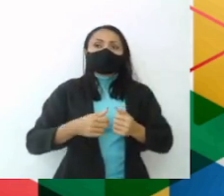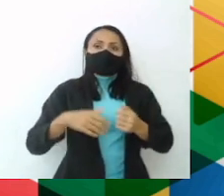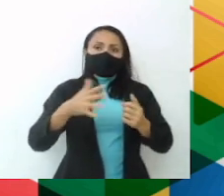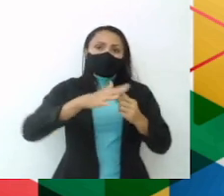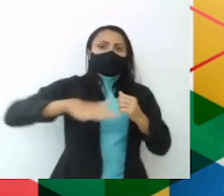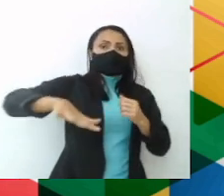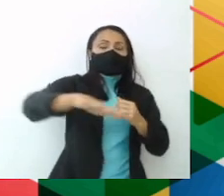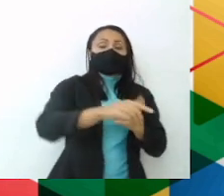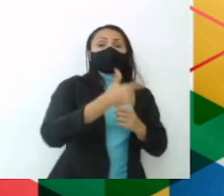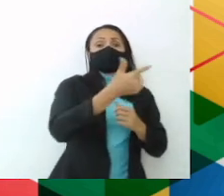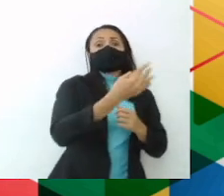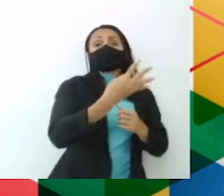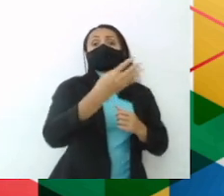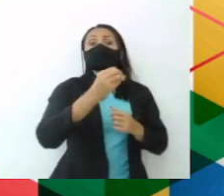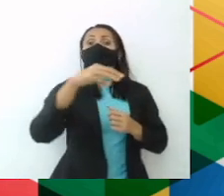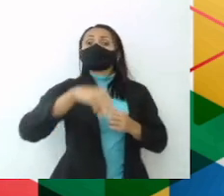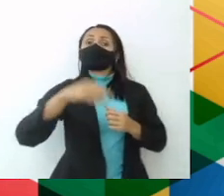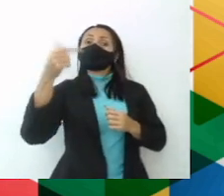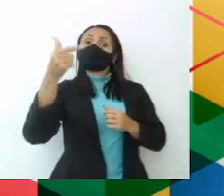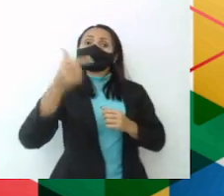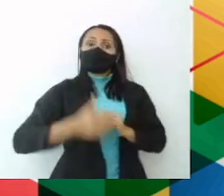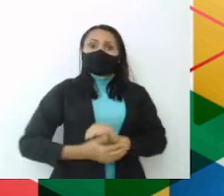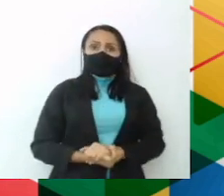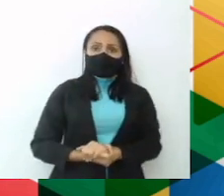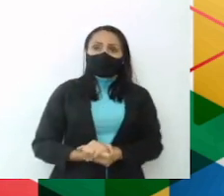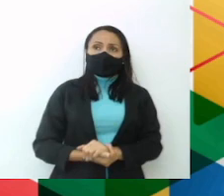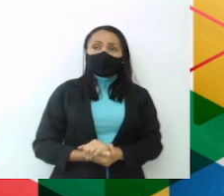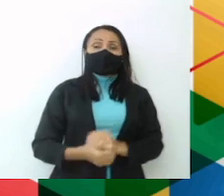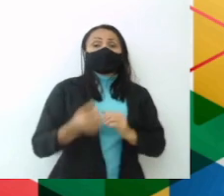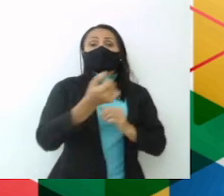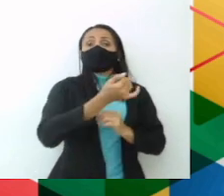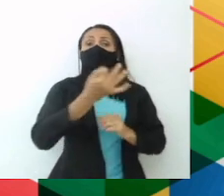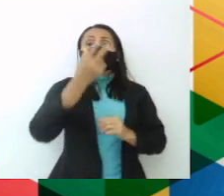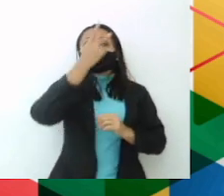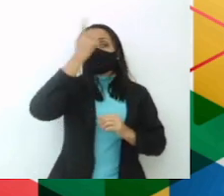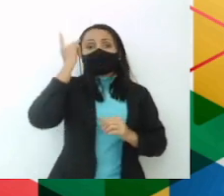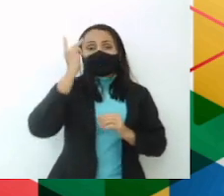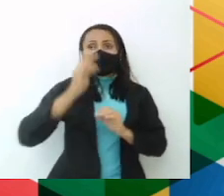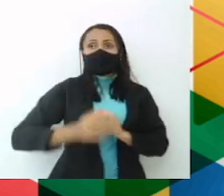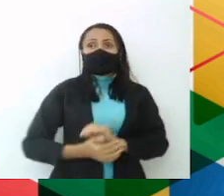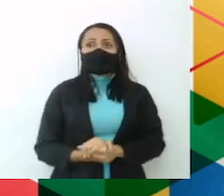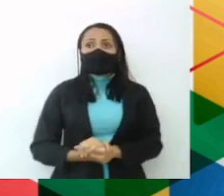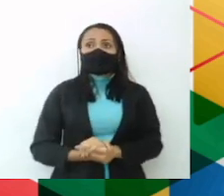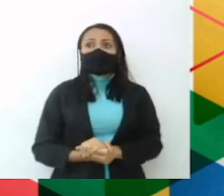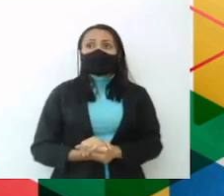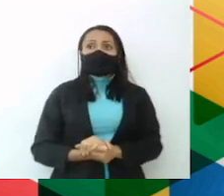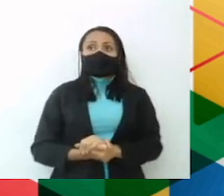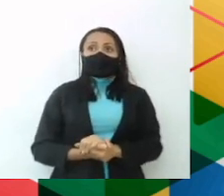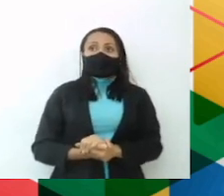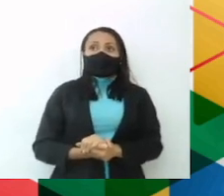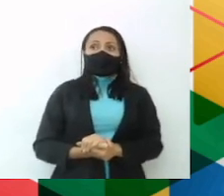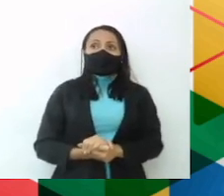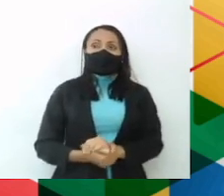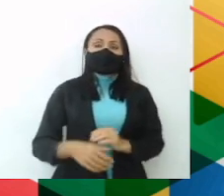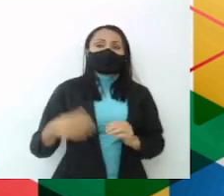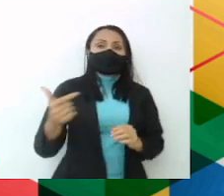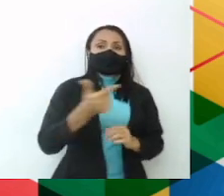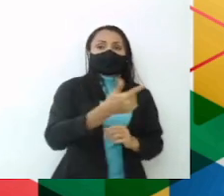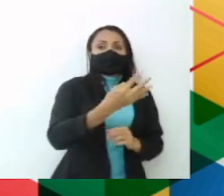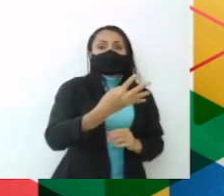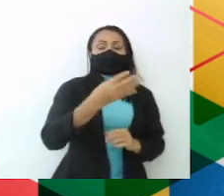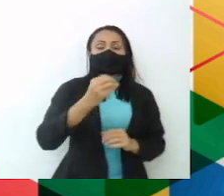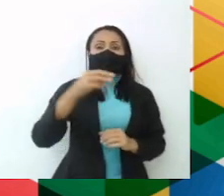ocupará 240 metros quadrados. Então, quantas pessoas estarão em 240